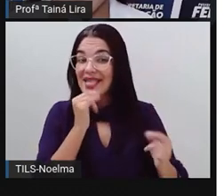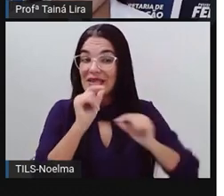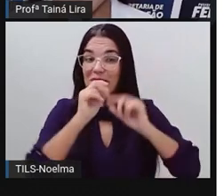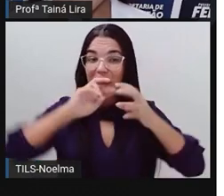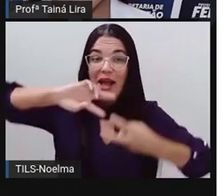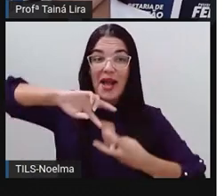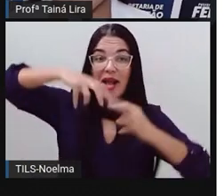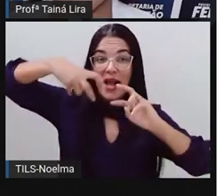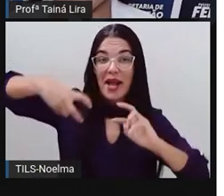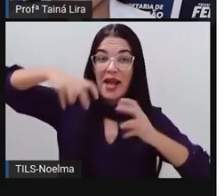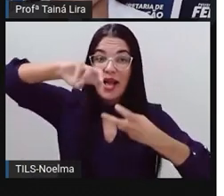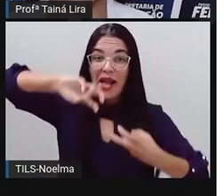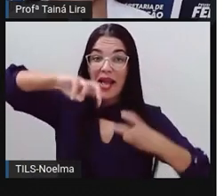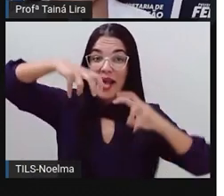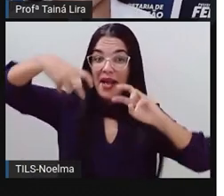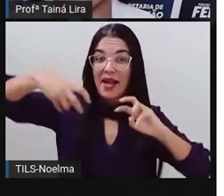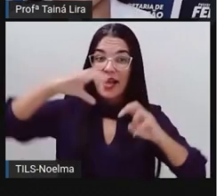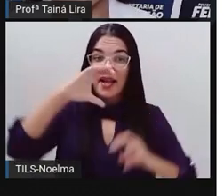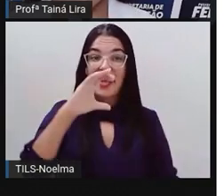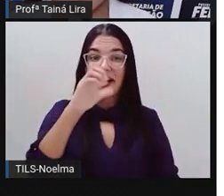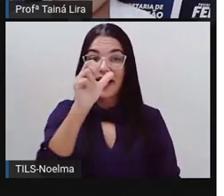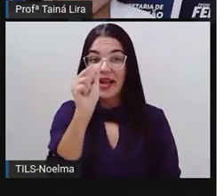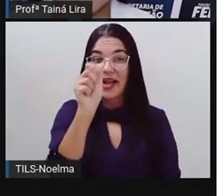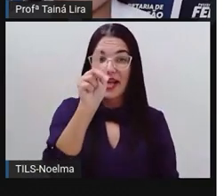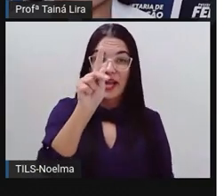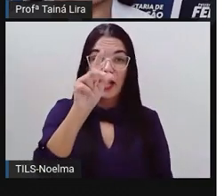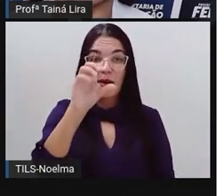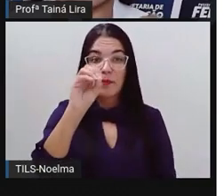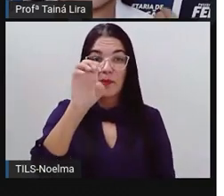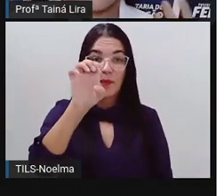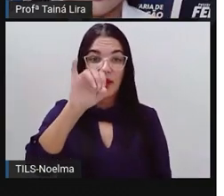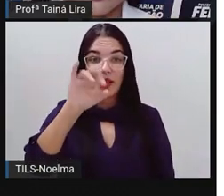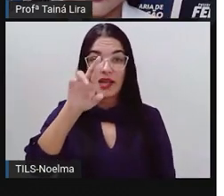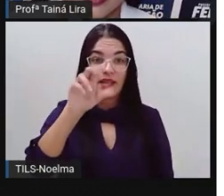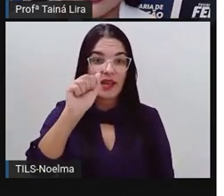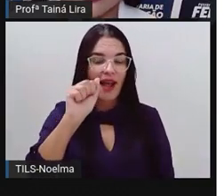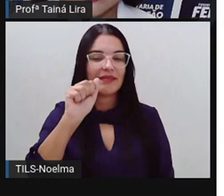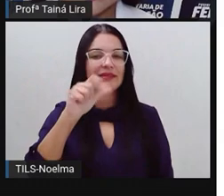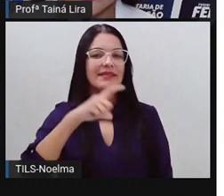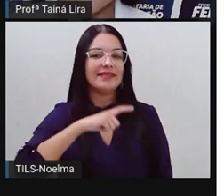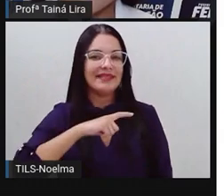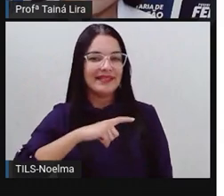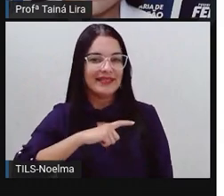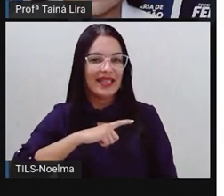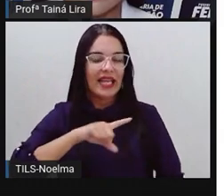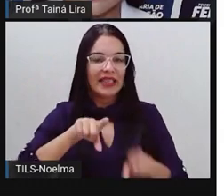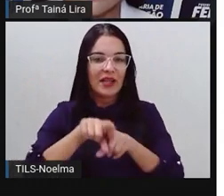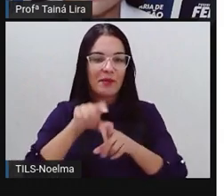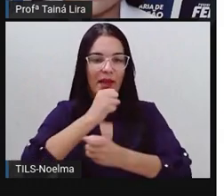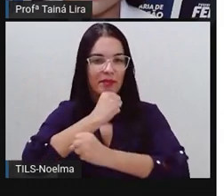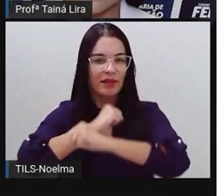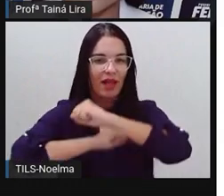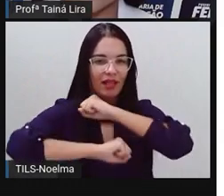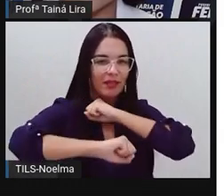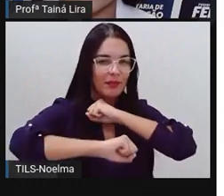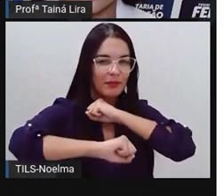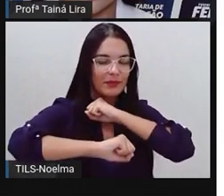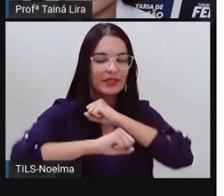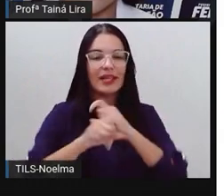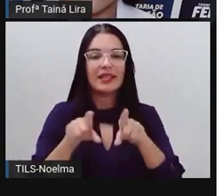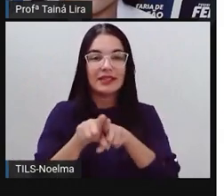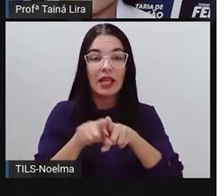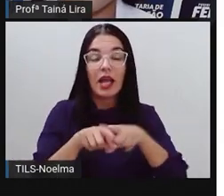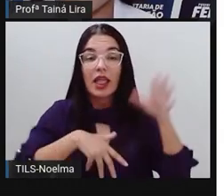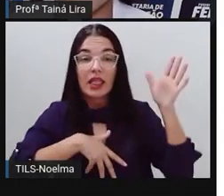capoeira né a capoeira que além de uma dança é também uma arte marcial tá é onde